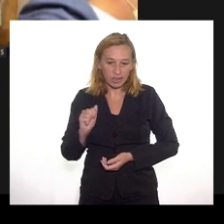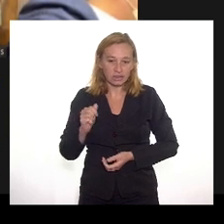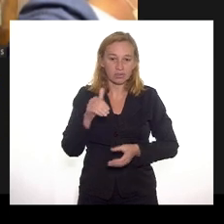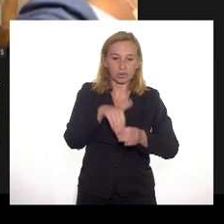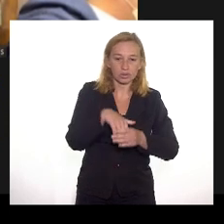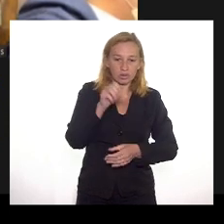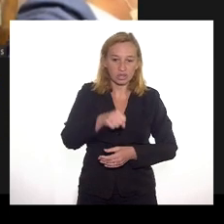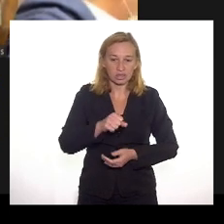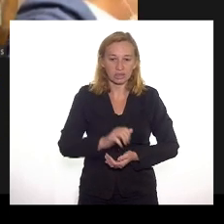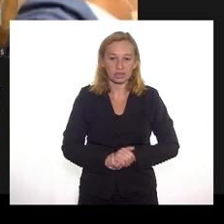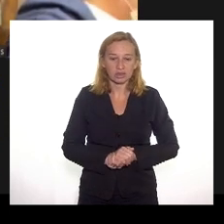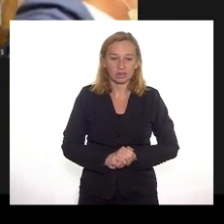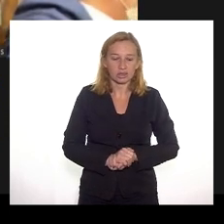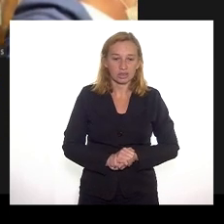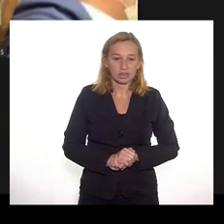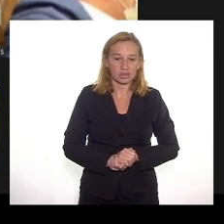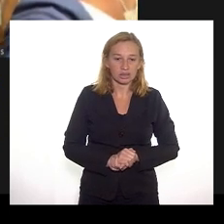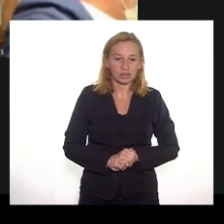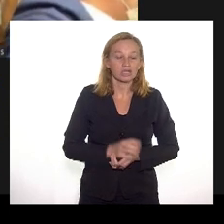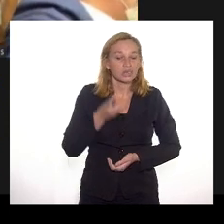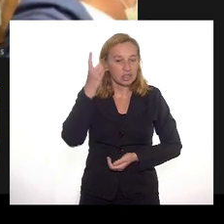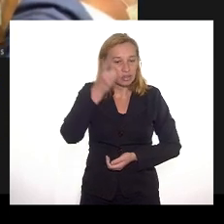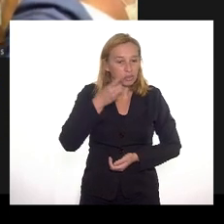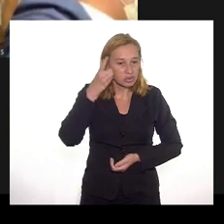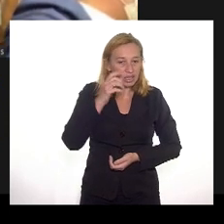Deputado André Correia votou sim.